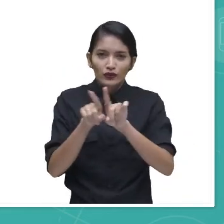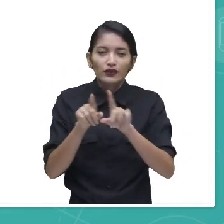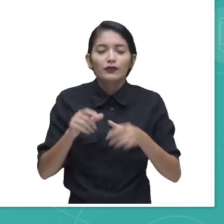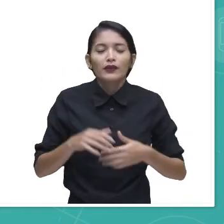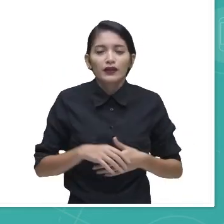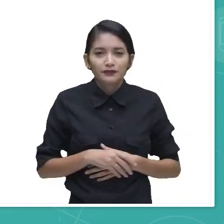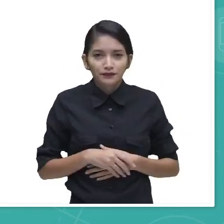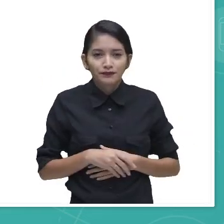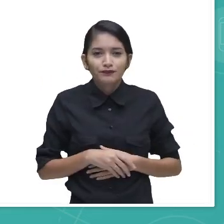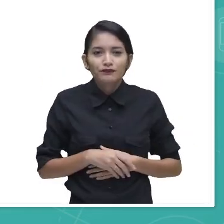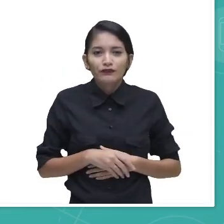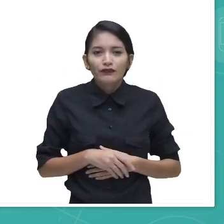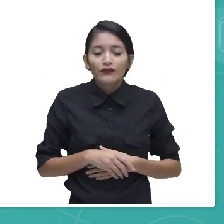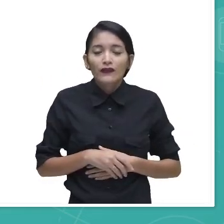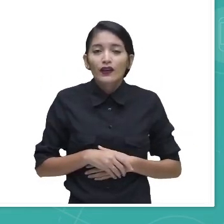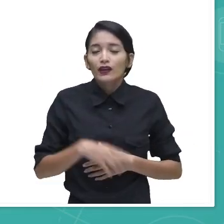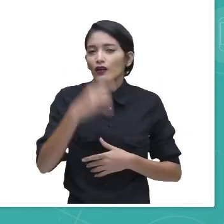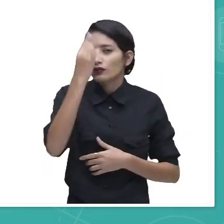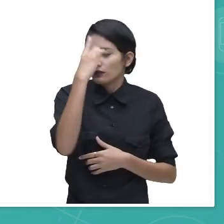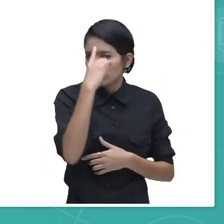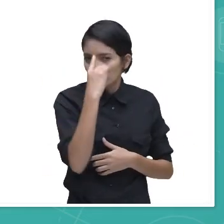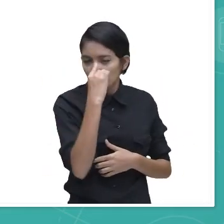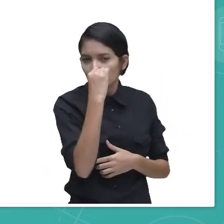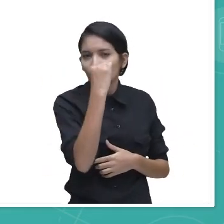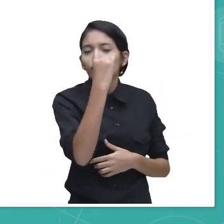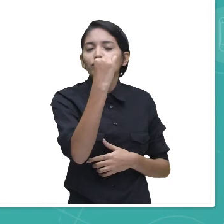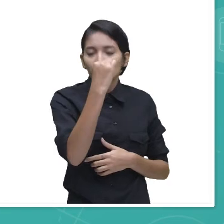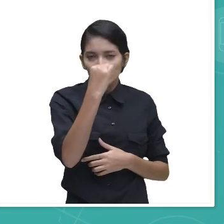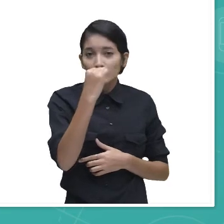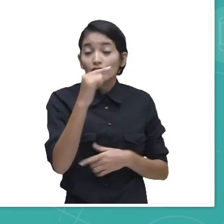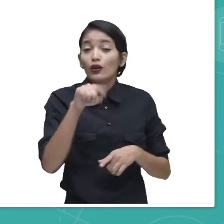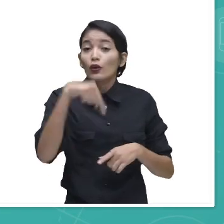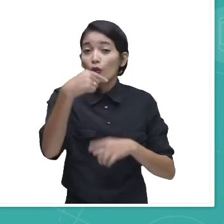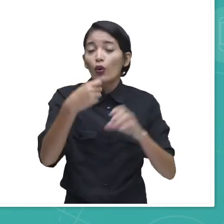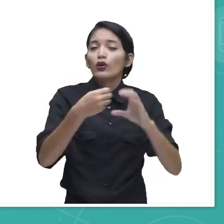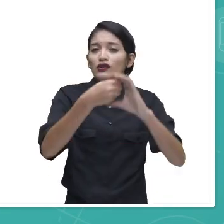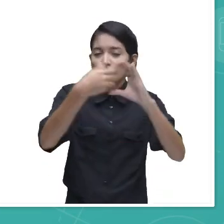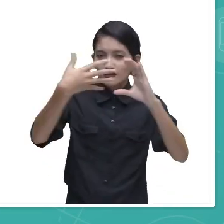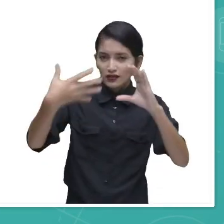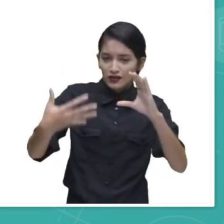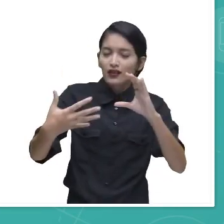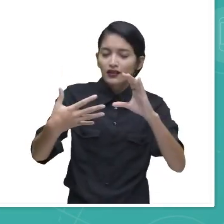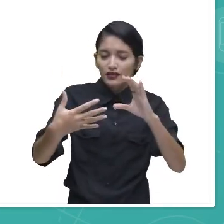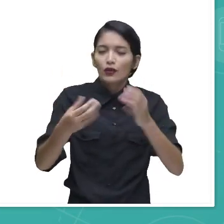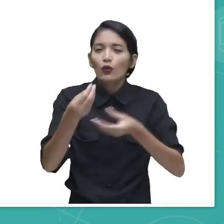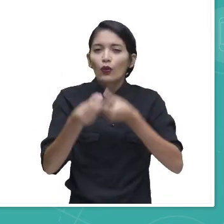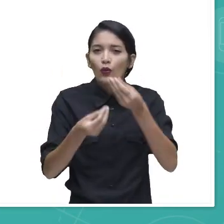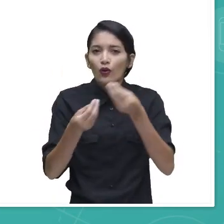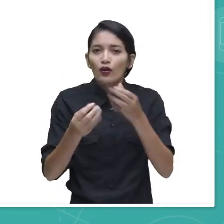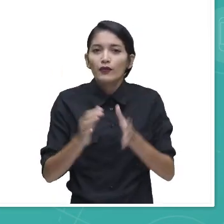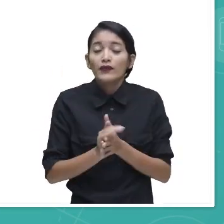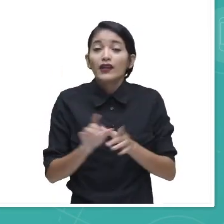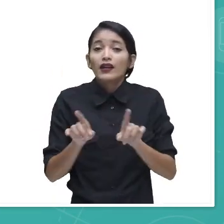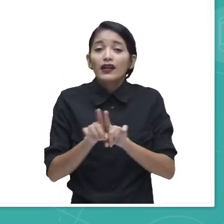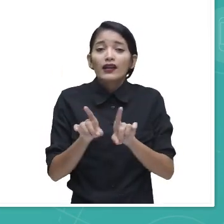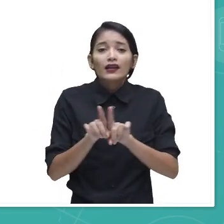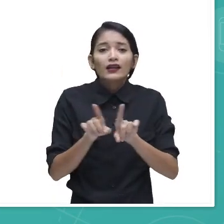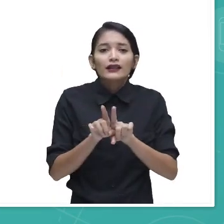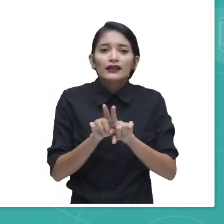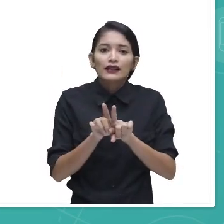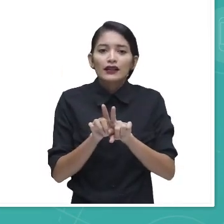cabelo. O nariz fino, também outra característica do nariz dela, como é. O rosto